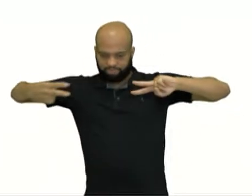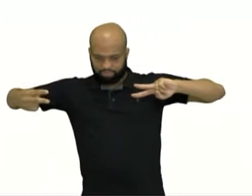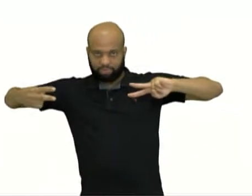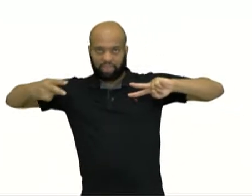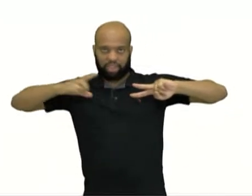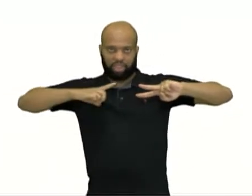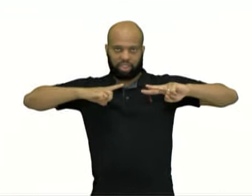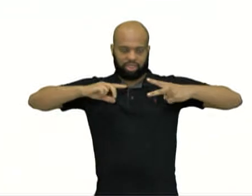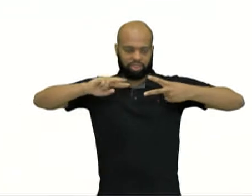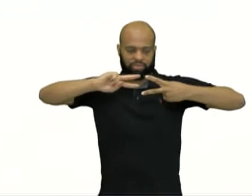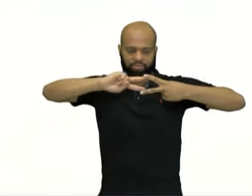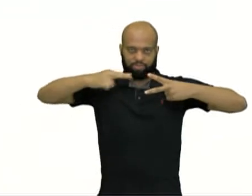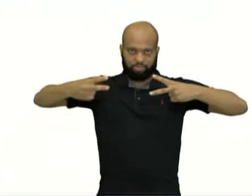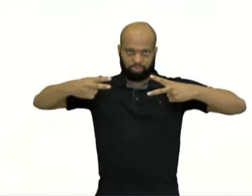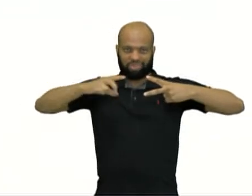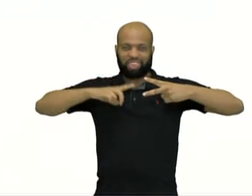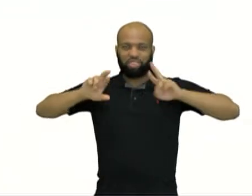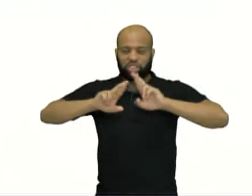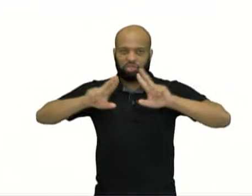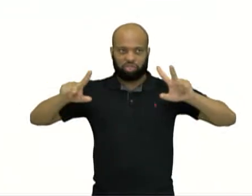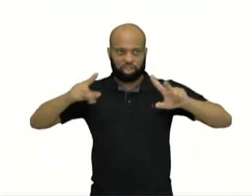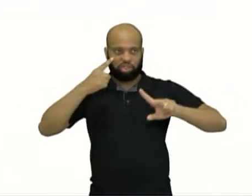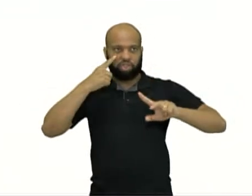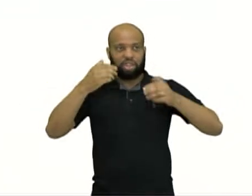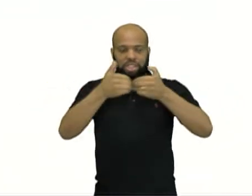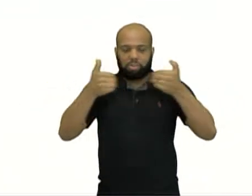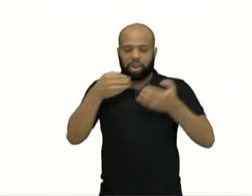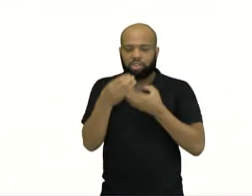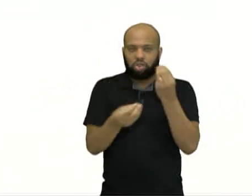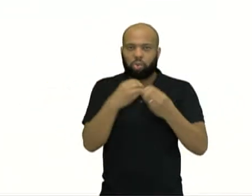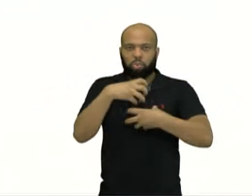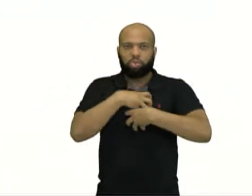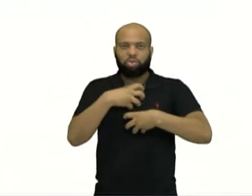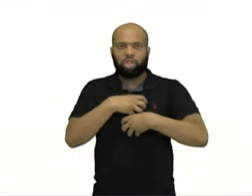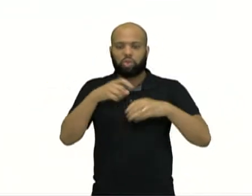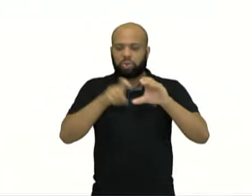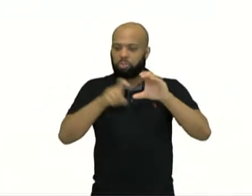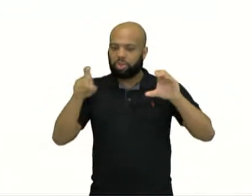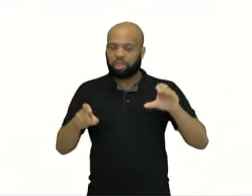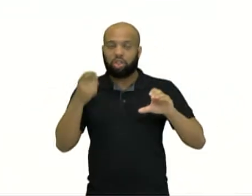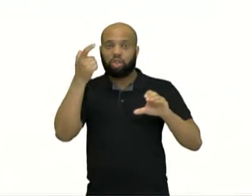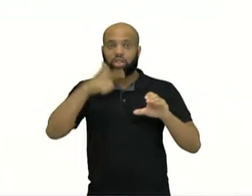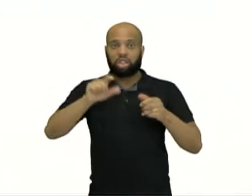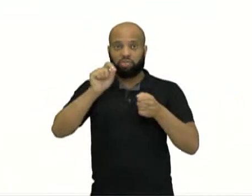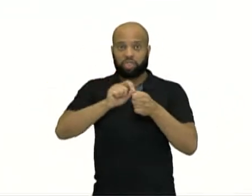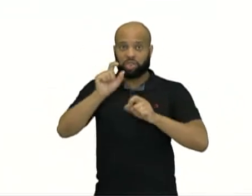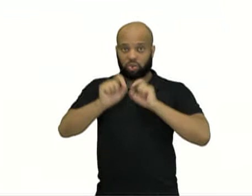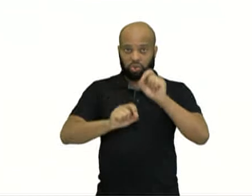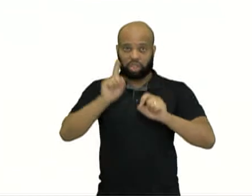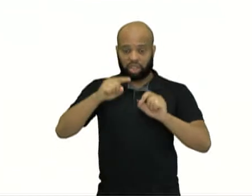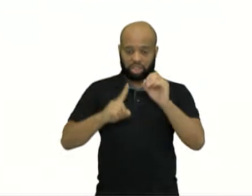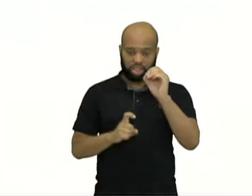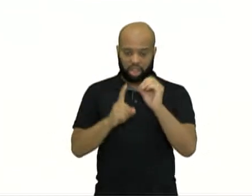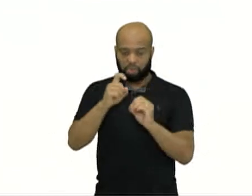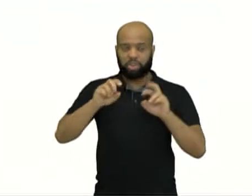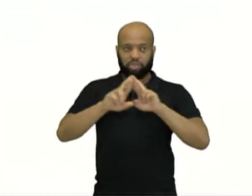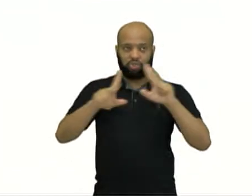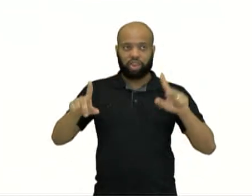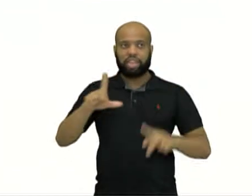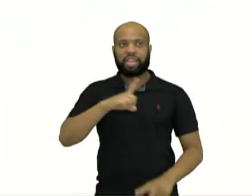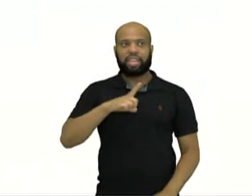azinho, bezão, bezinho. Separação ocorre de forma independente, podendo formar gametas diferentes lá. Ó. Azão,